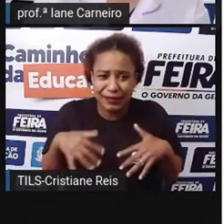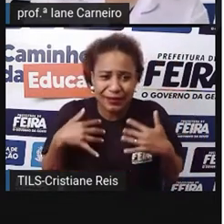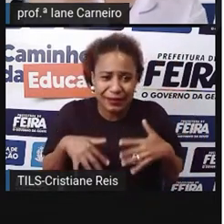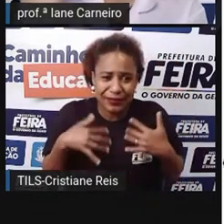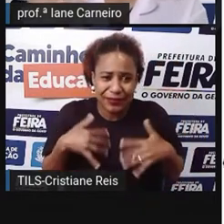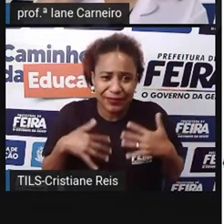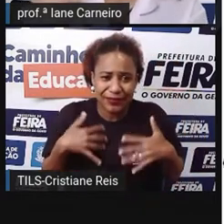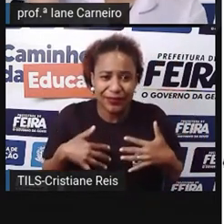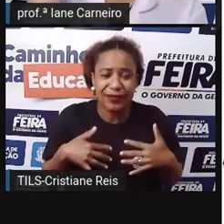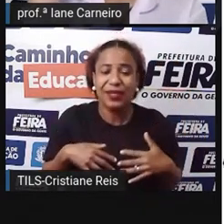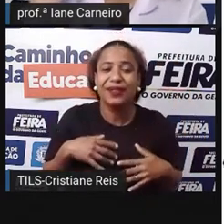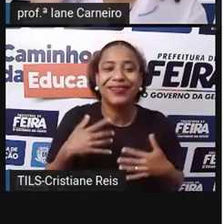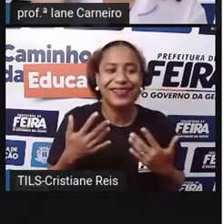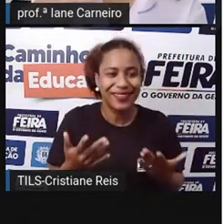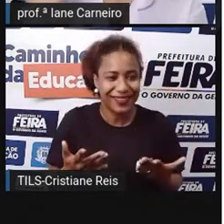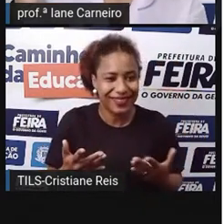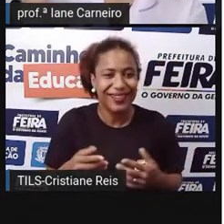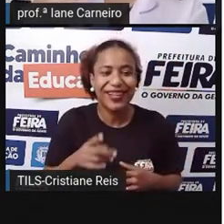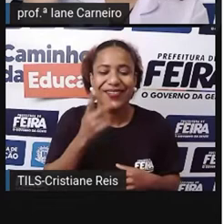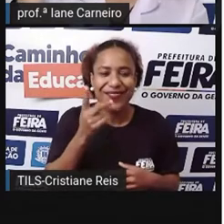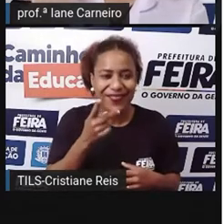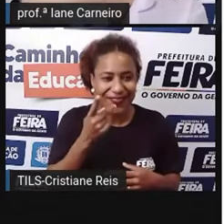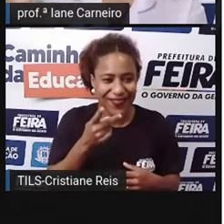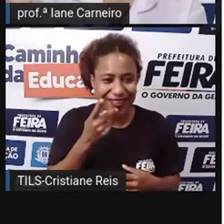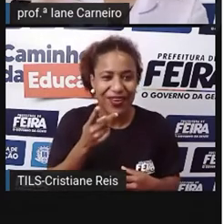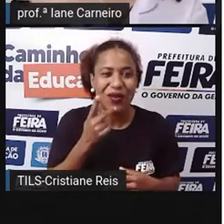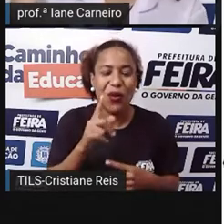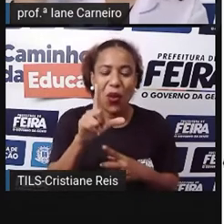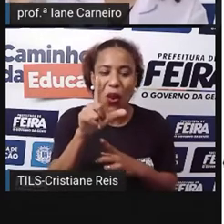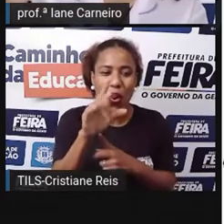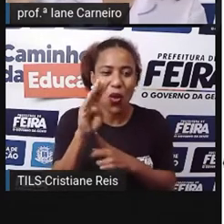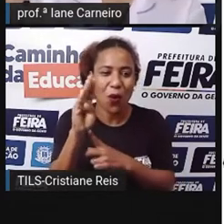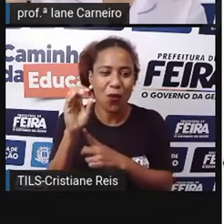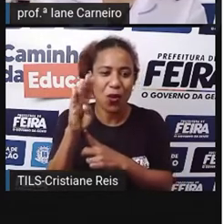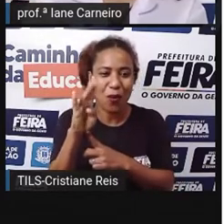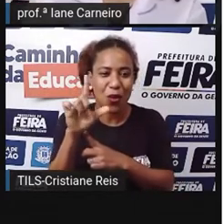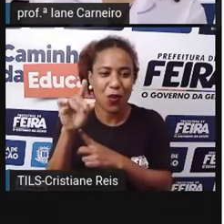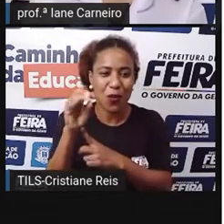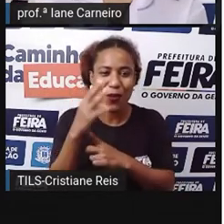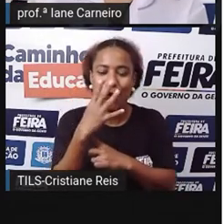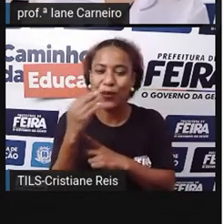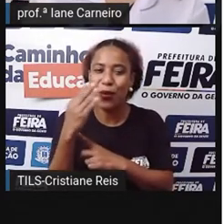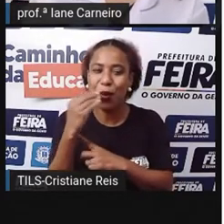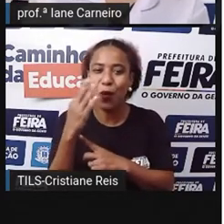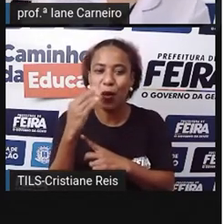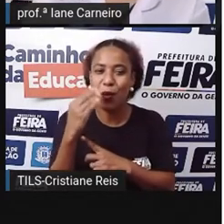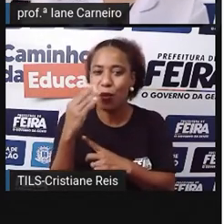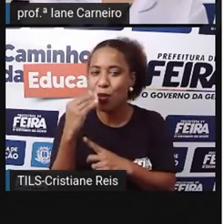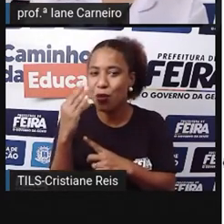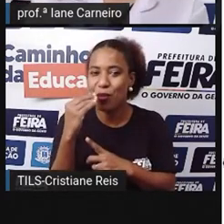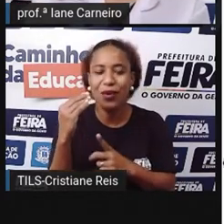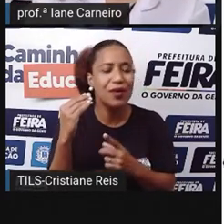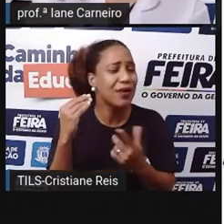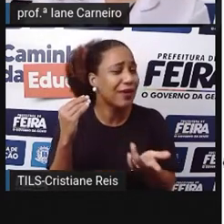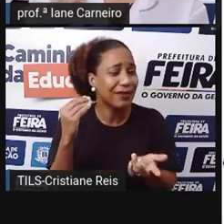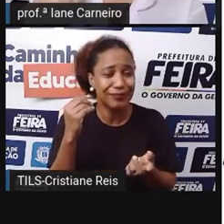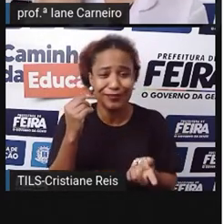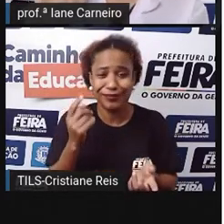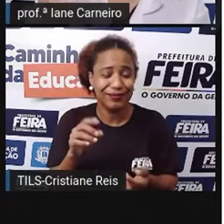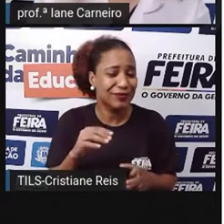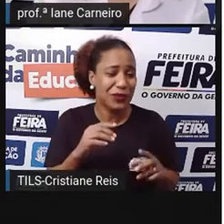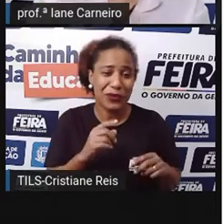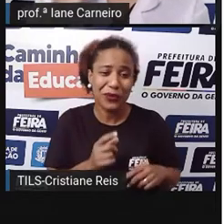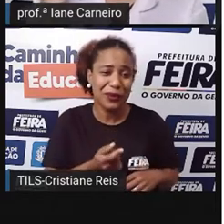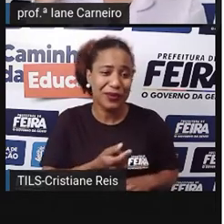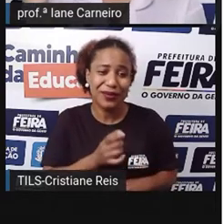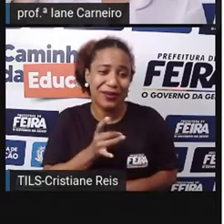mais, ela foi falando, né, o nome dele, lobo, ela ficava o tempo todo lobo, lobo, lobo, lobo, lobo. E ela foi percebendo, né, que